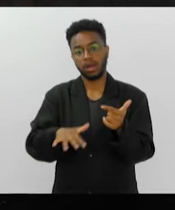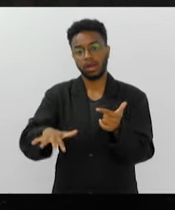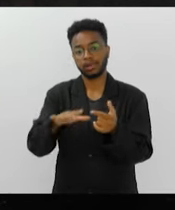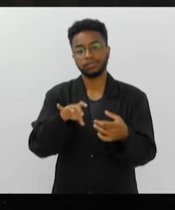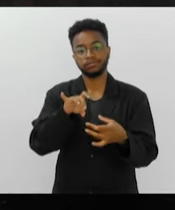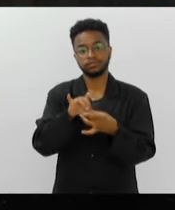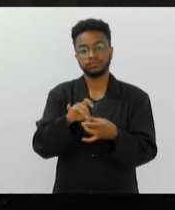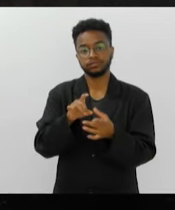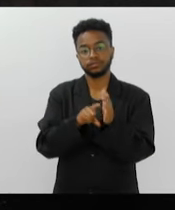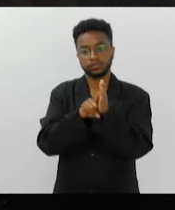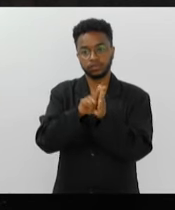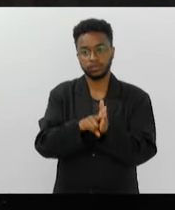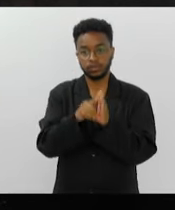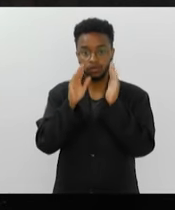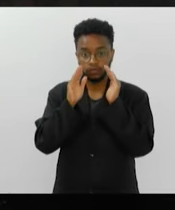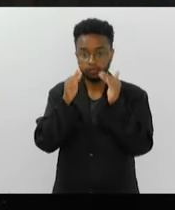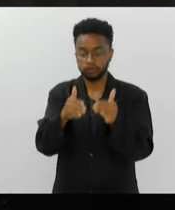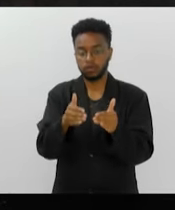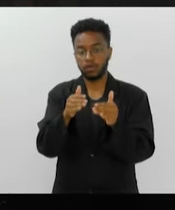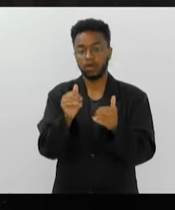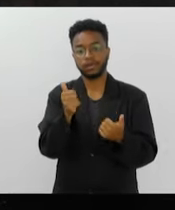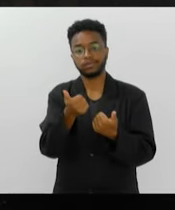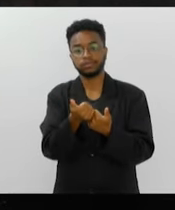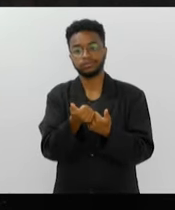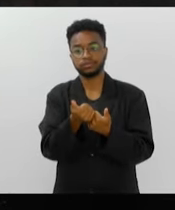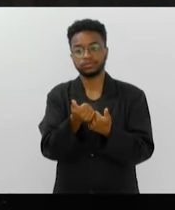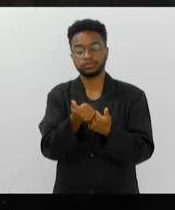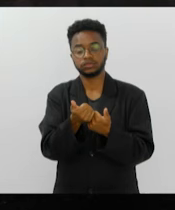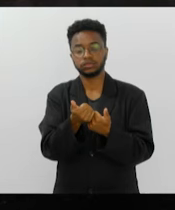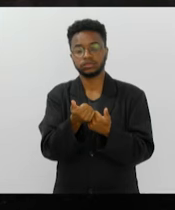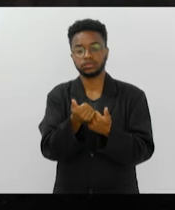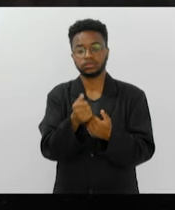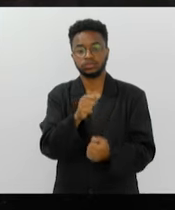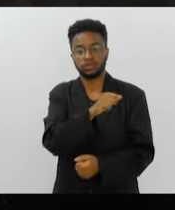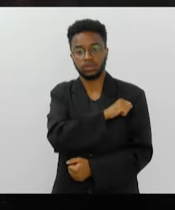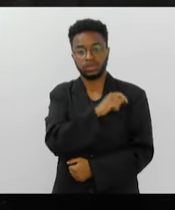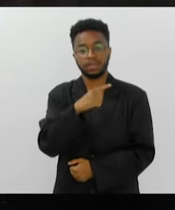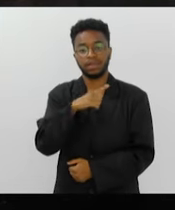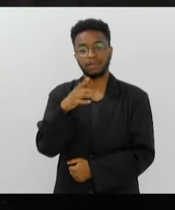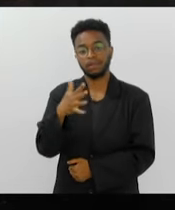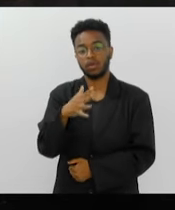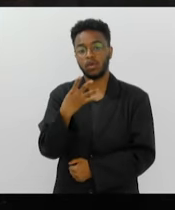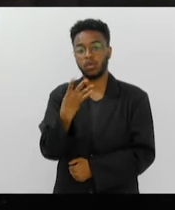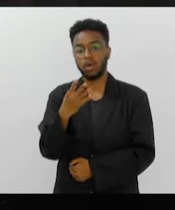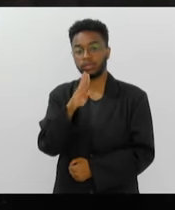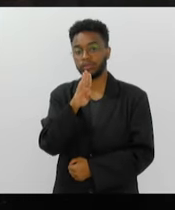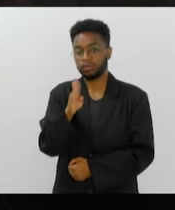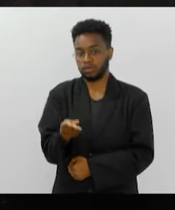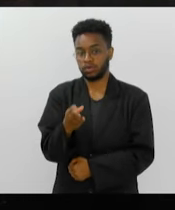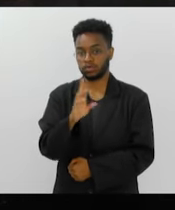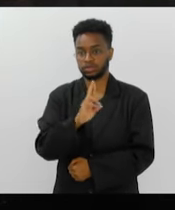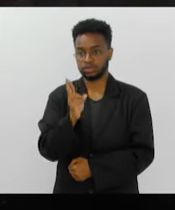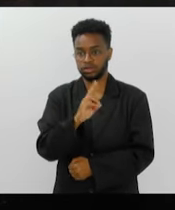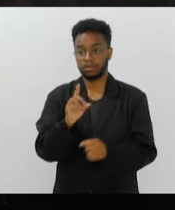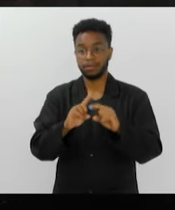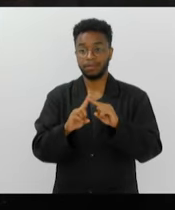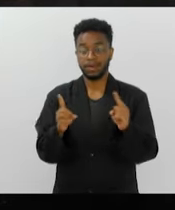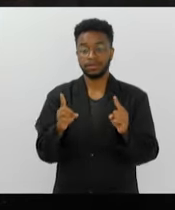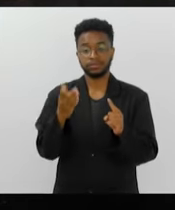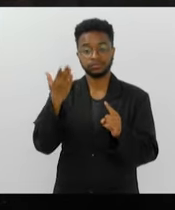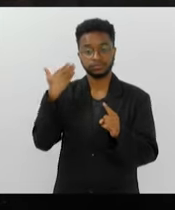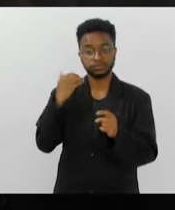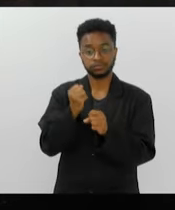olhar focal para assistência estudantil gira na ordem de 4 bilhões nos últimos anos a